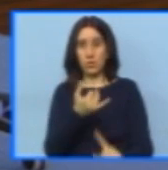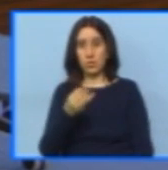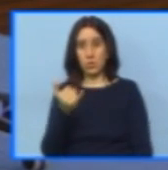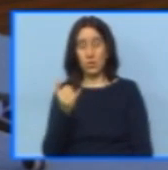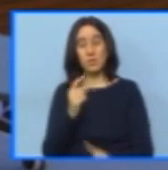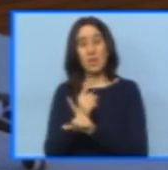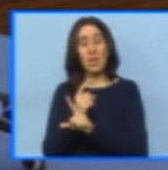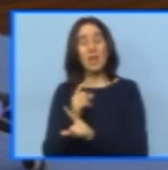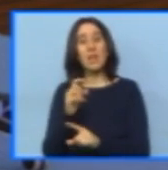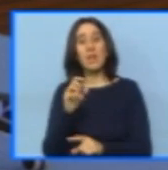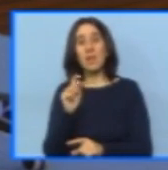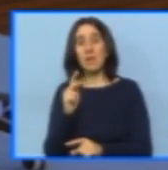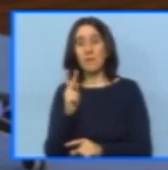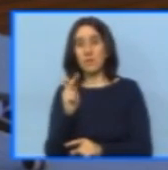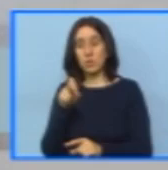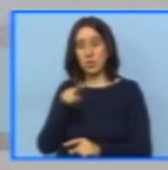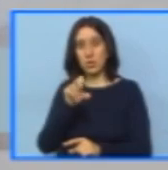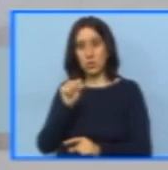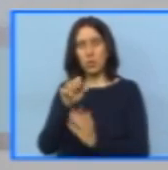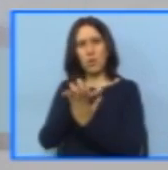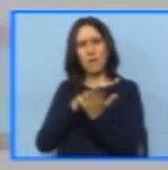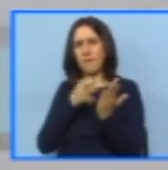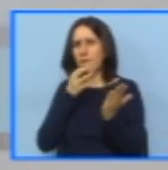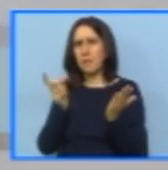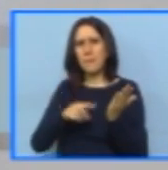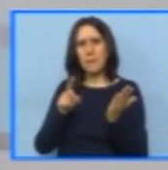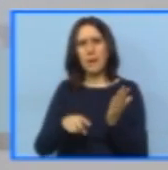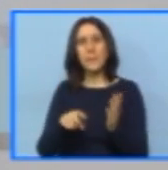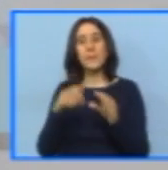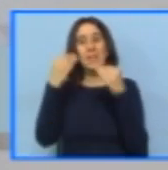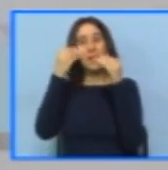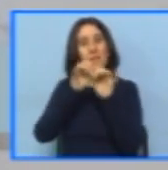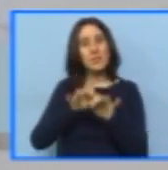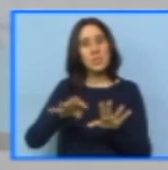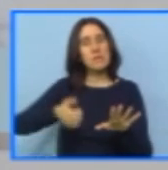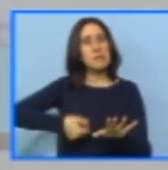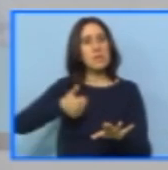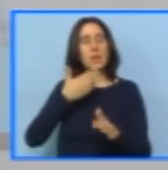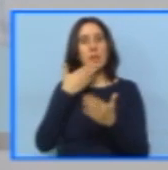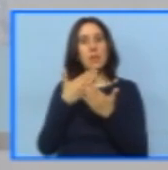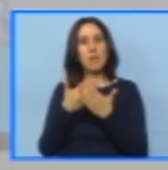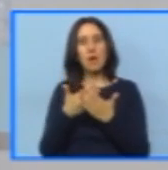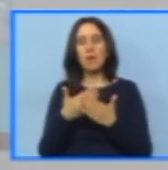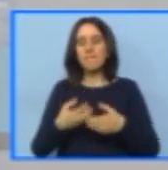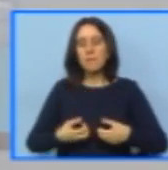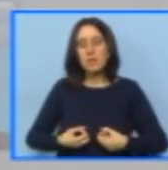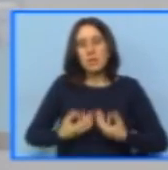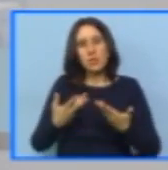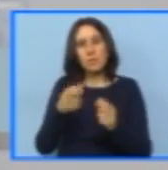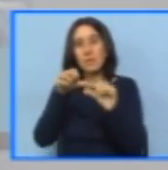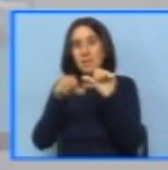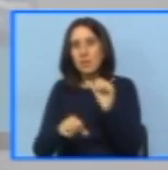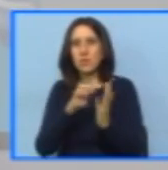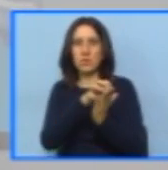Gaudium, têm falado muito isso. Evangelizar é, sobretudo, comunicar, transmitir as